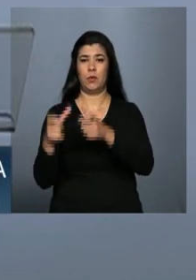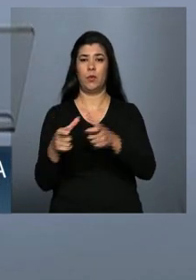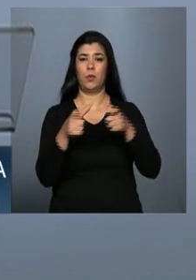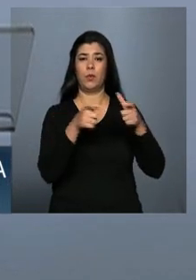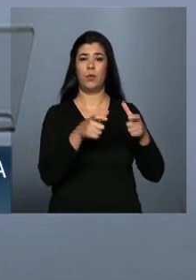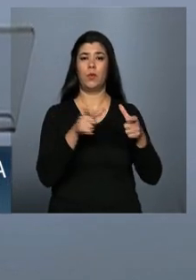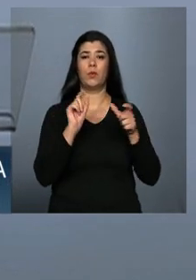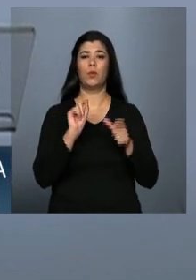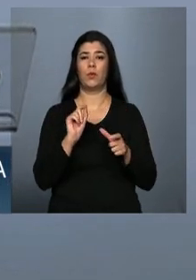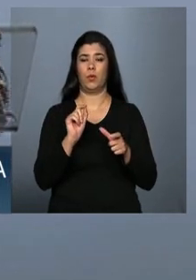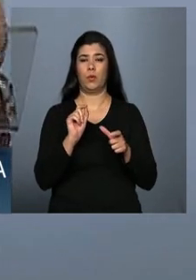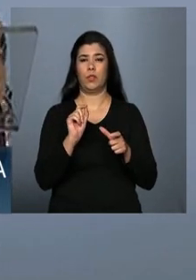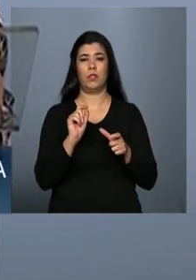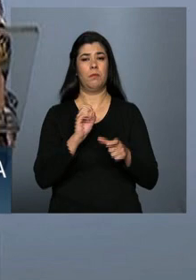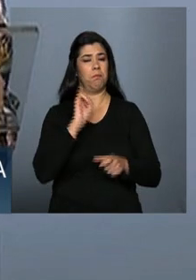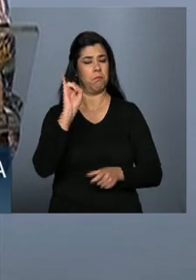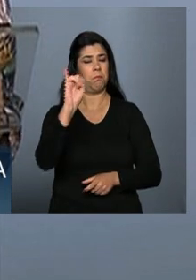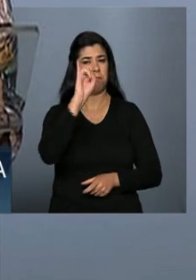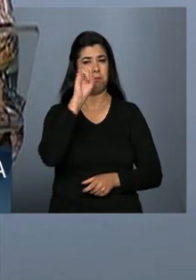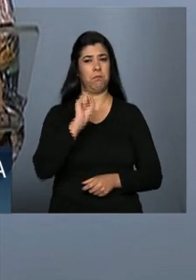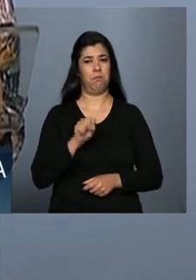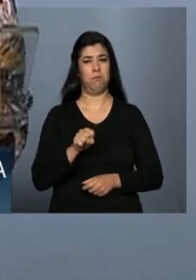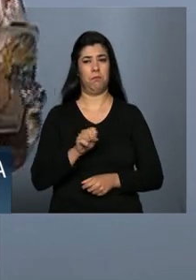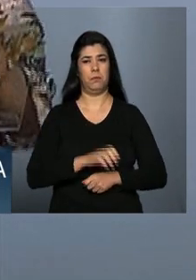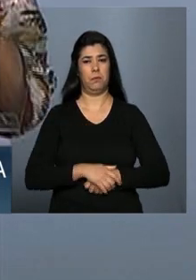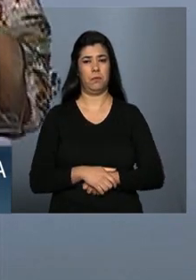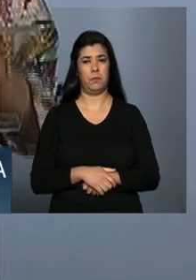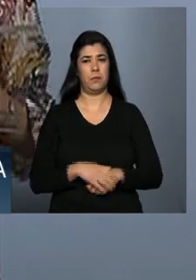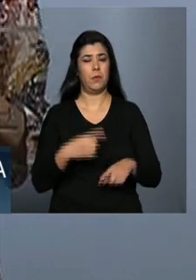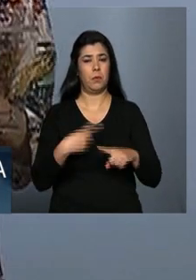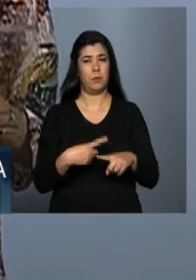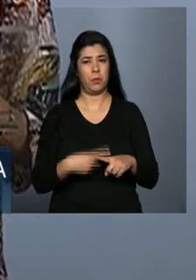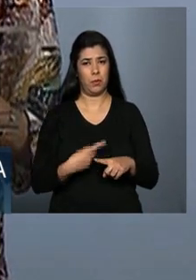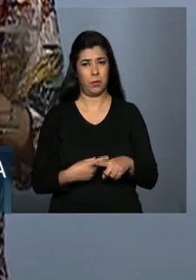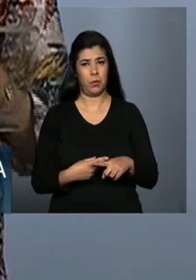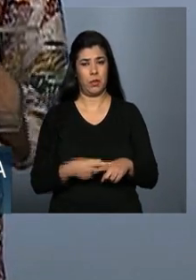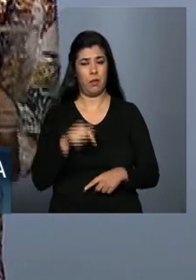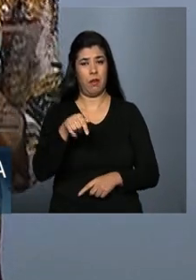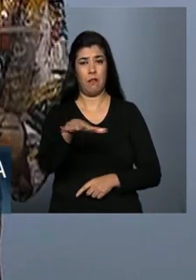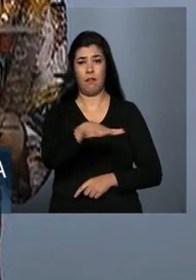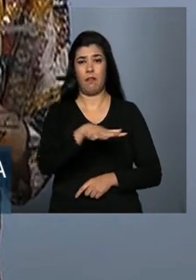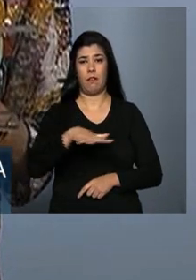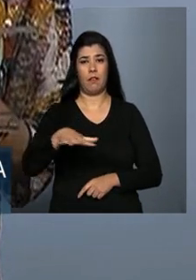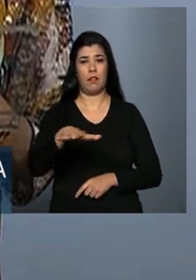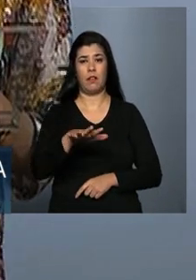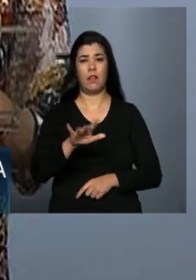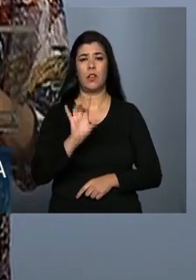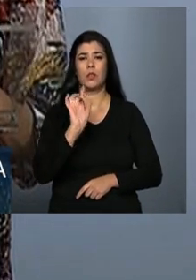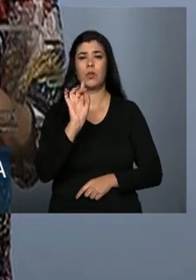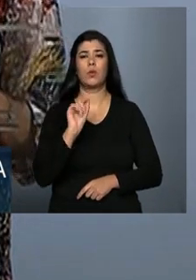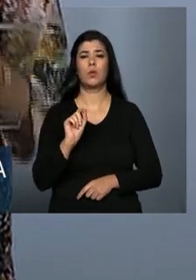lugares muito importantes, porque aqui não tem só